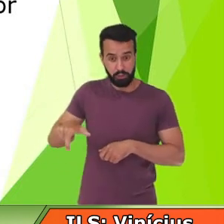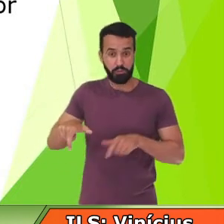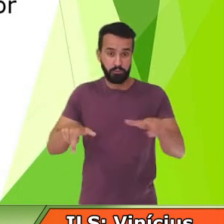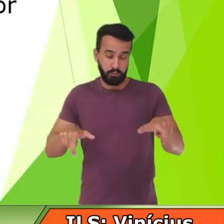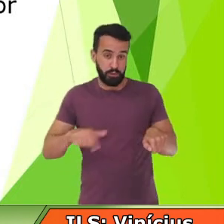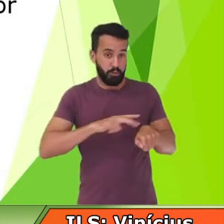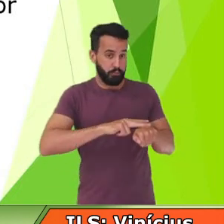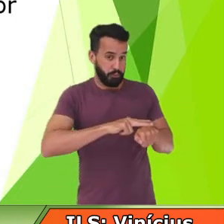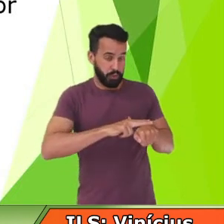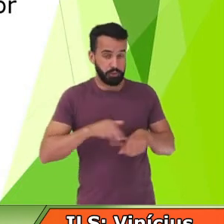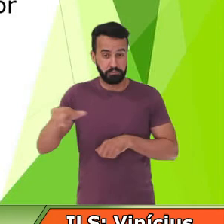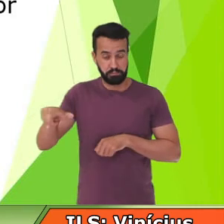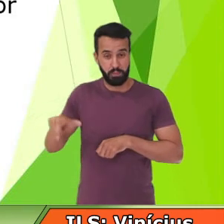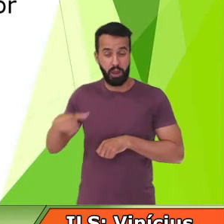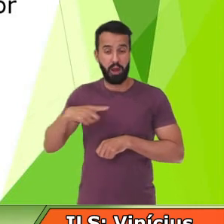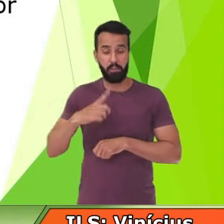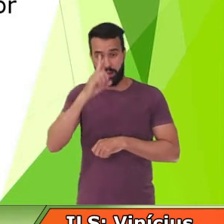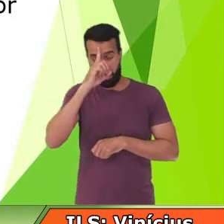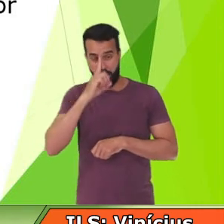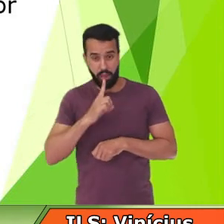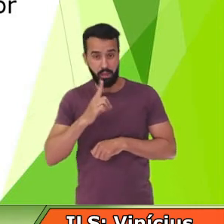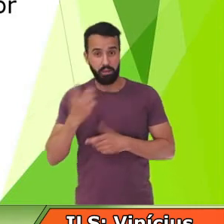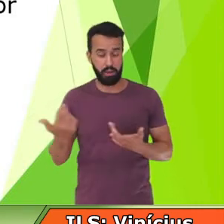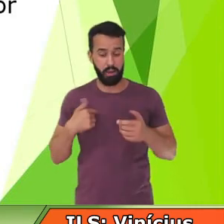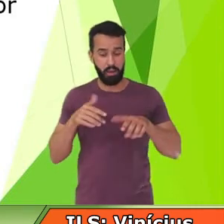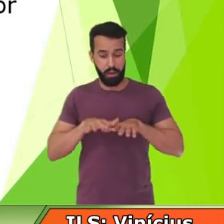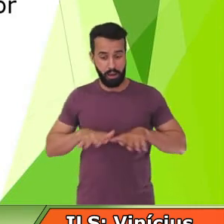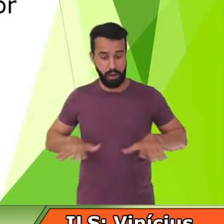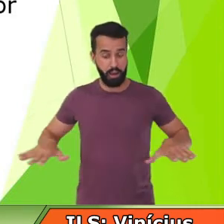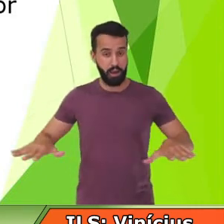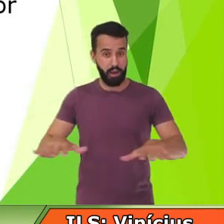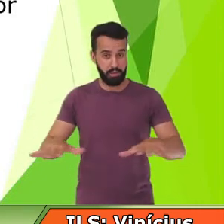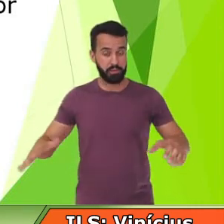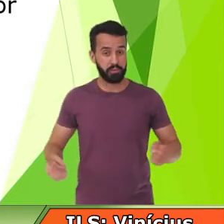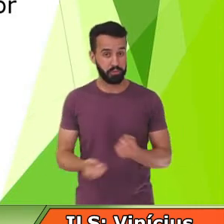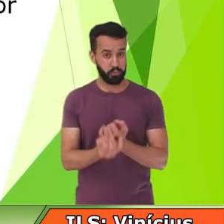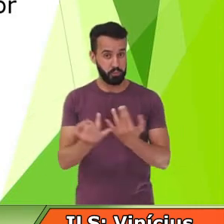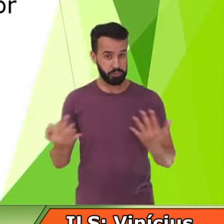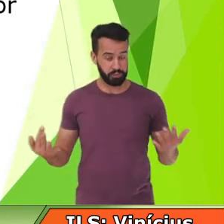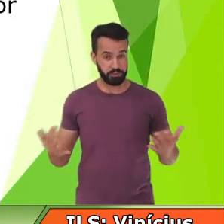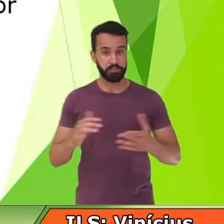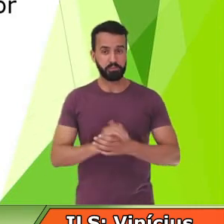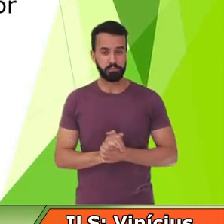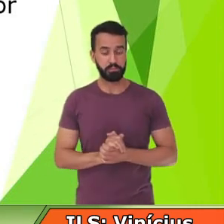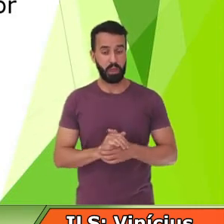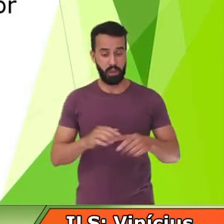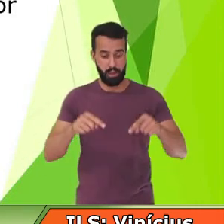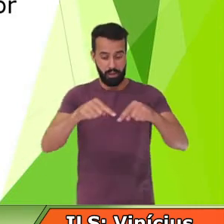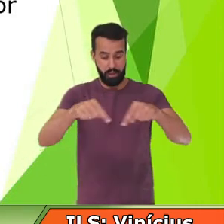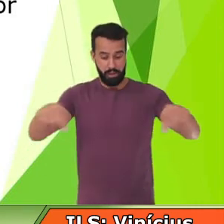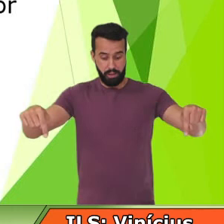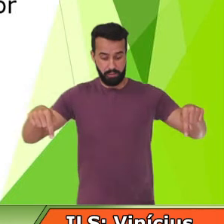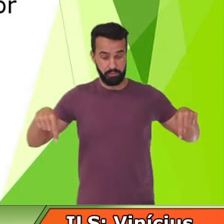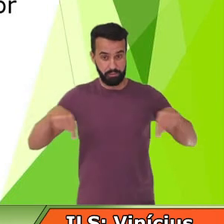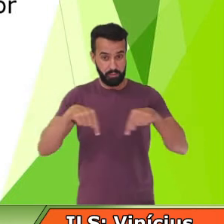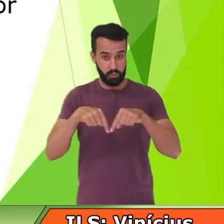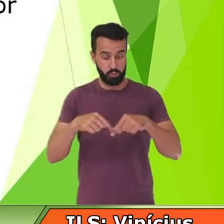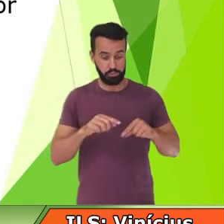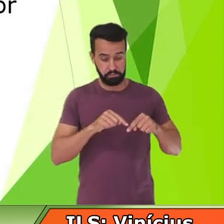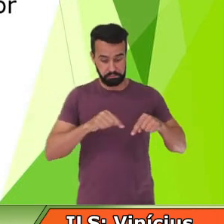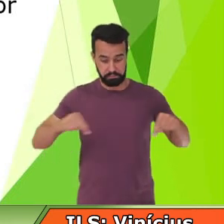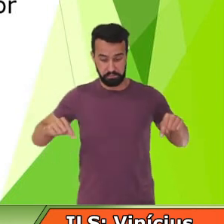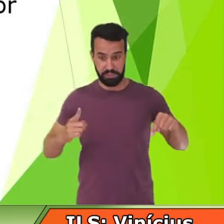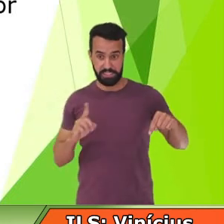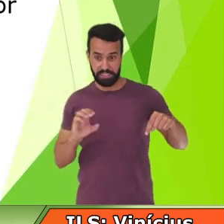amarelas iguais em áreas e quantidades. O campo é um retângulo com 100 metros de